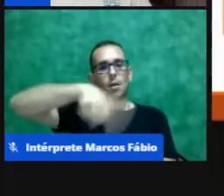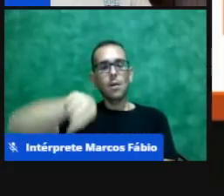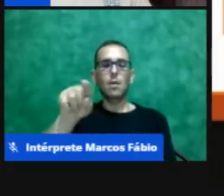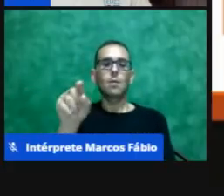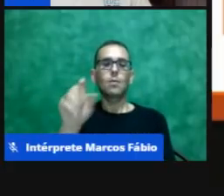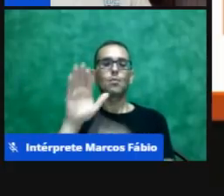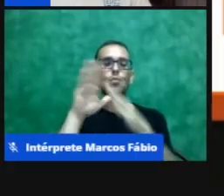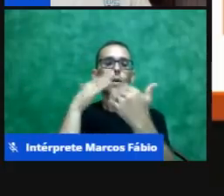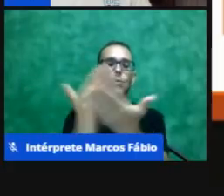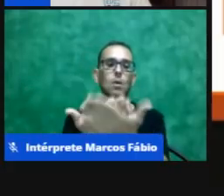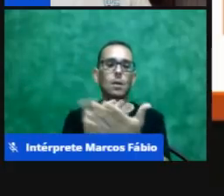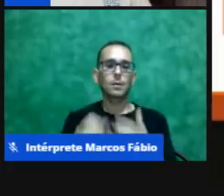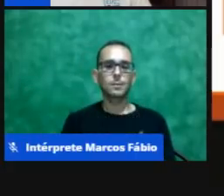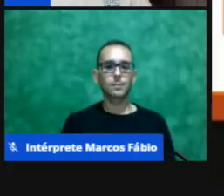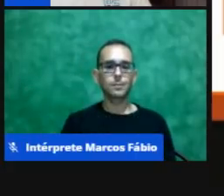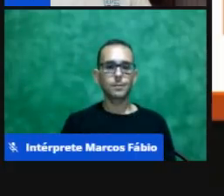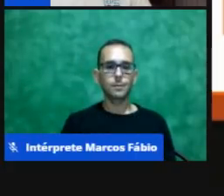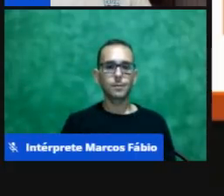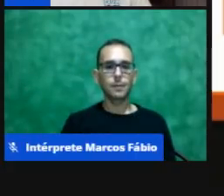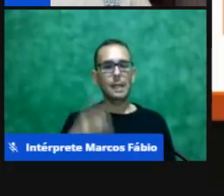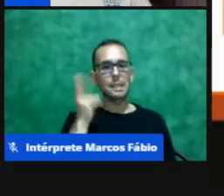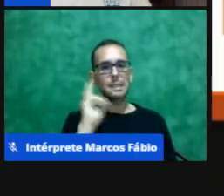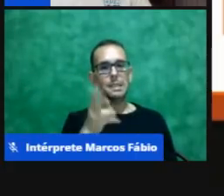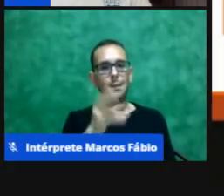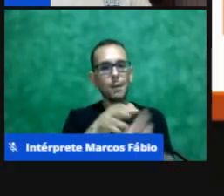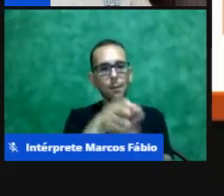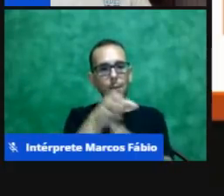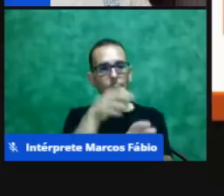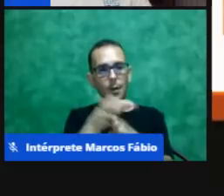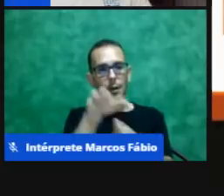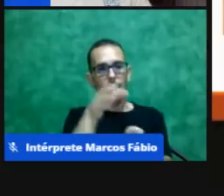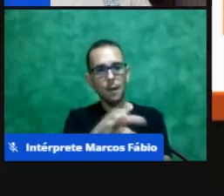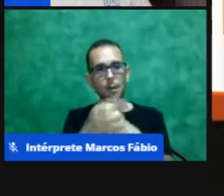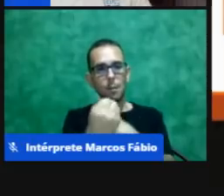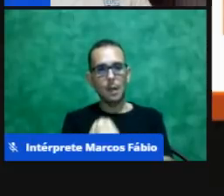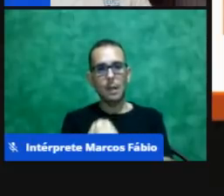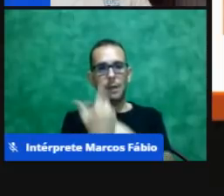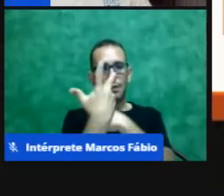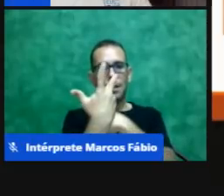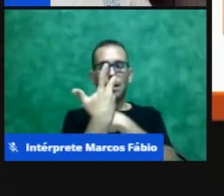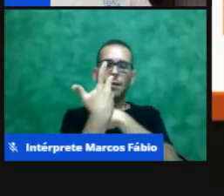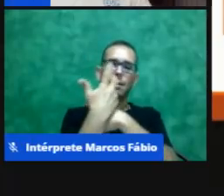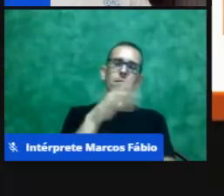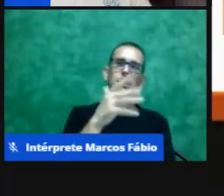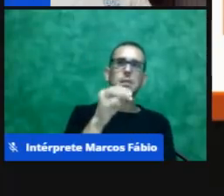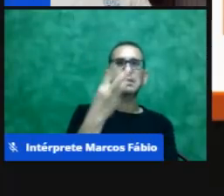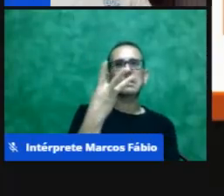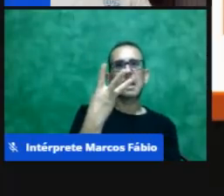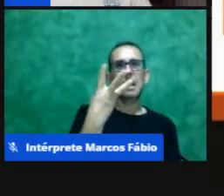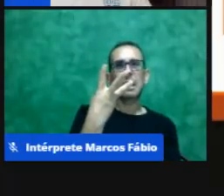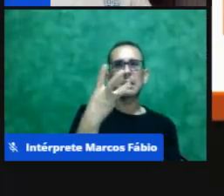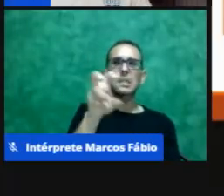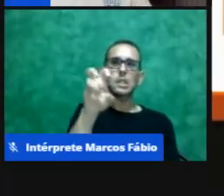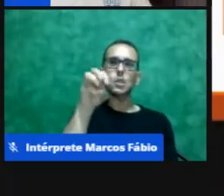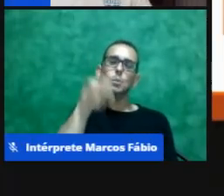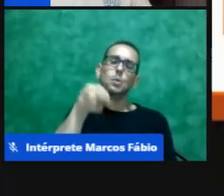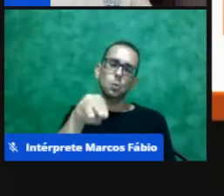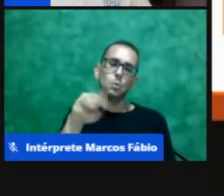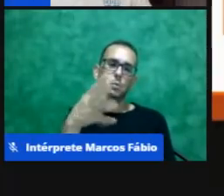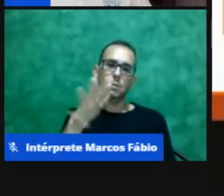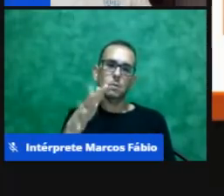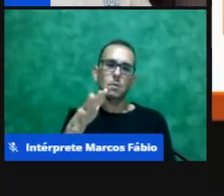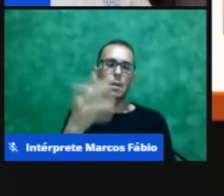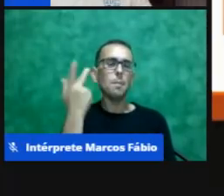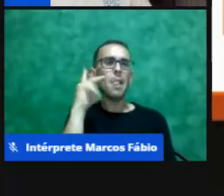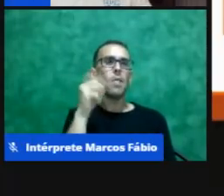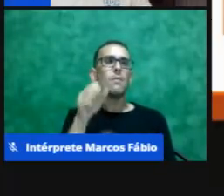das escolas, né? Então, no caso, eu sempre orientei esses acadêmicos para gravarem vídeo de 3 a 5 minutos ali, 2, 3, 5 minutos, para não ficar